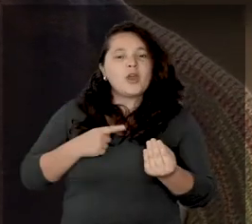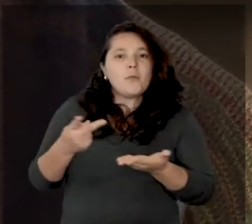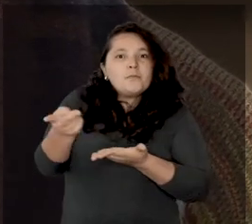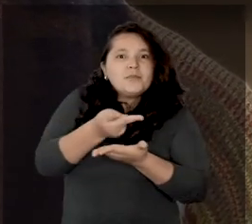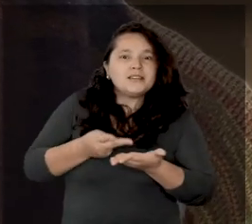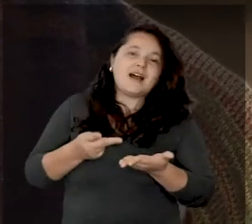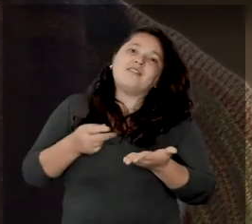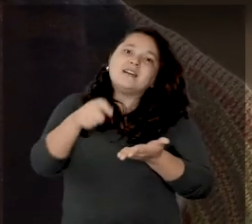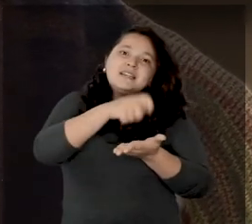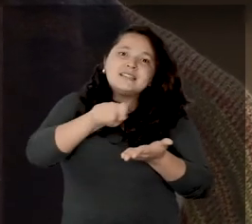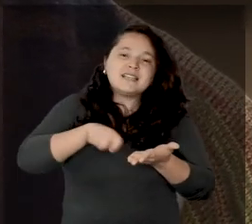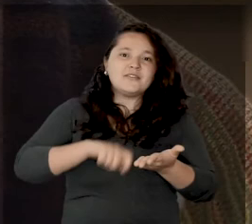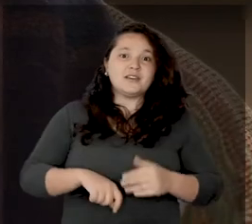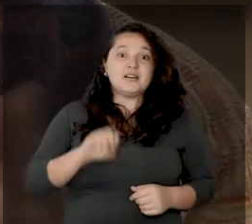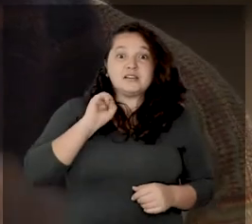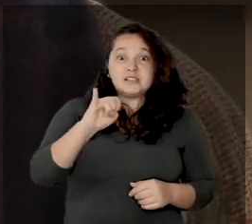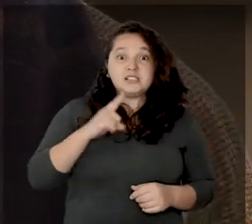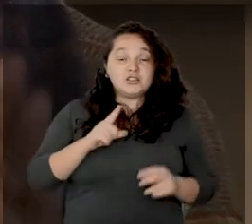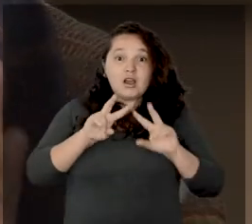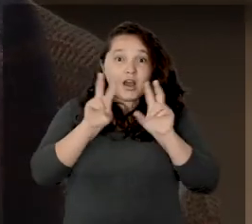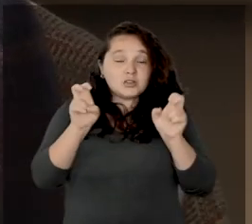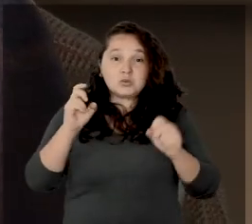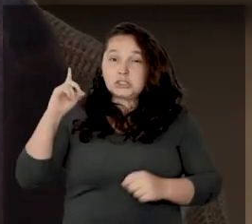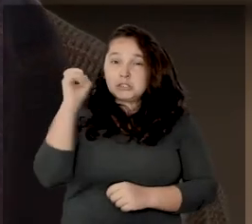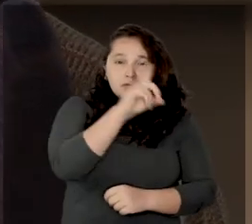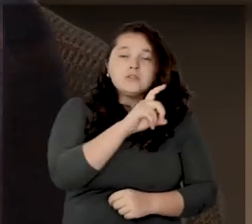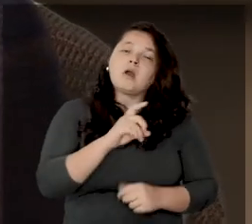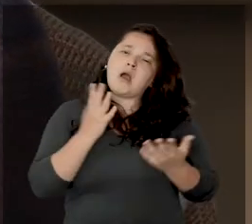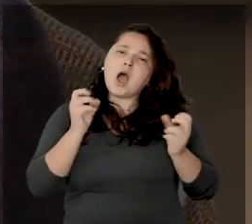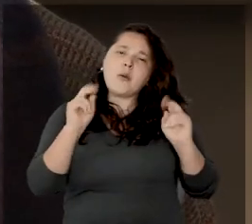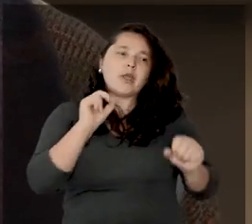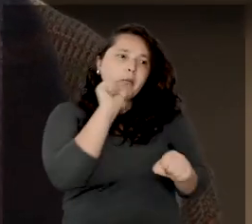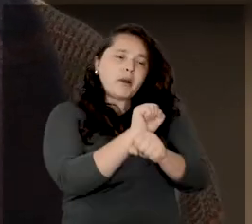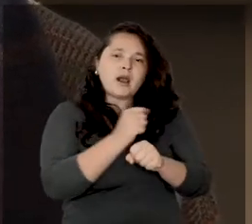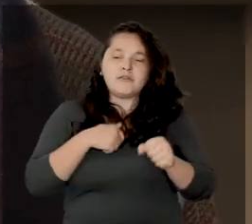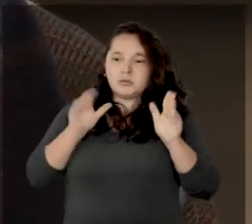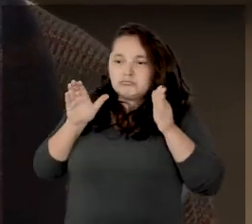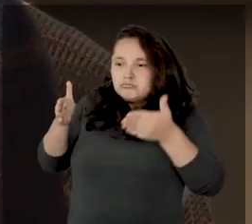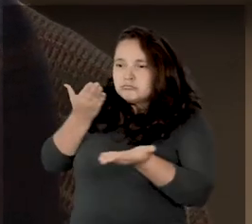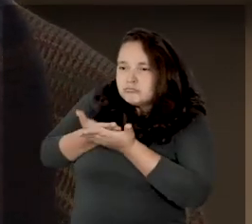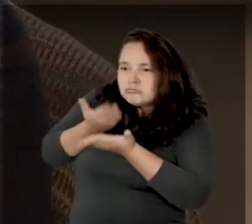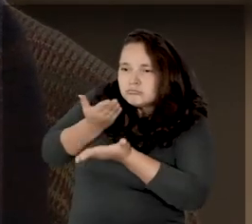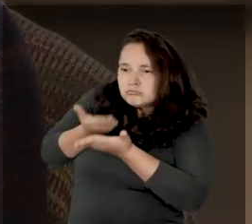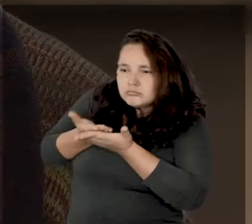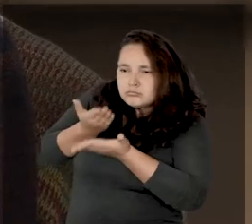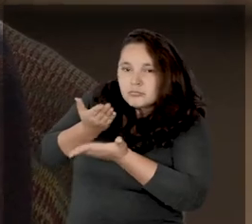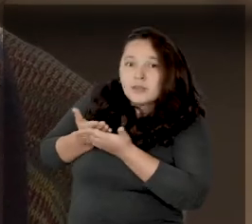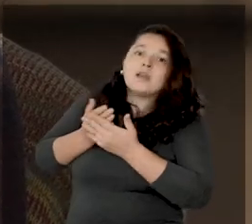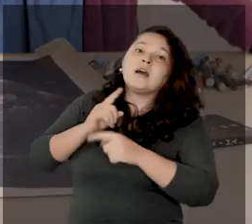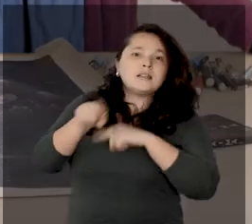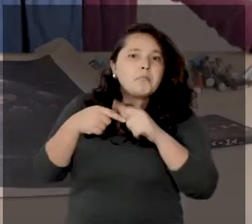mais difíceis mesmo para a prova, eu parava tudo e focava ali, e depois voltava a fugir da escola pelo